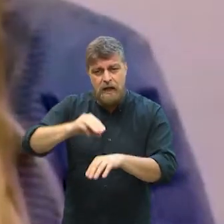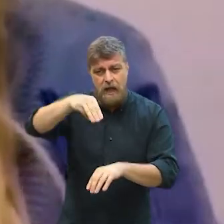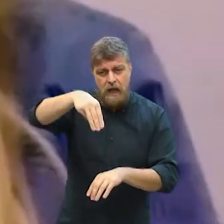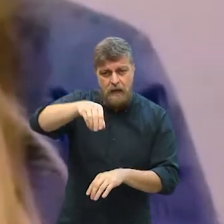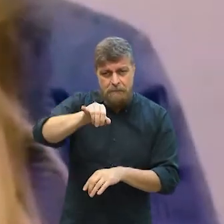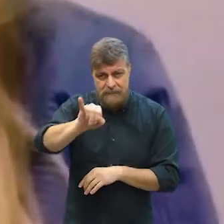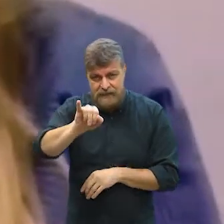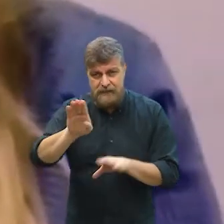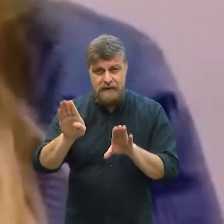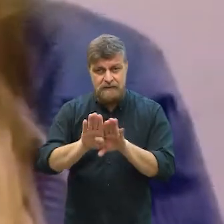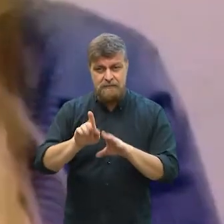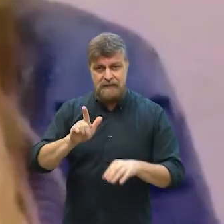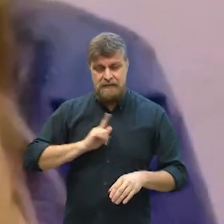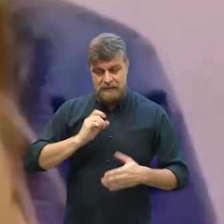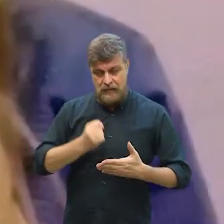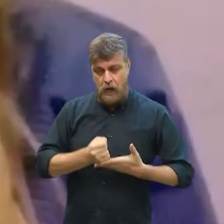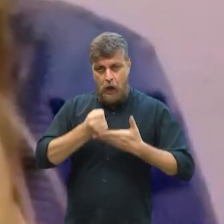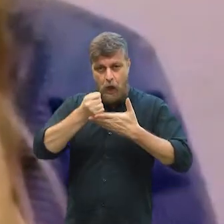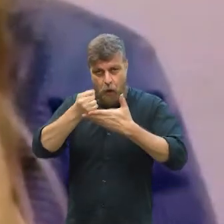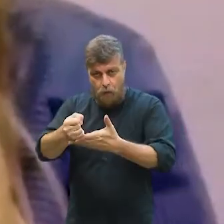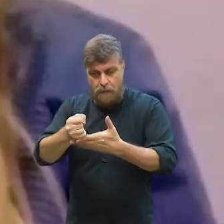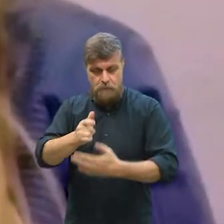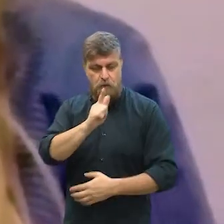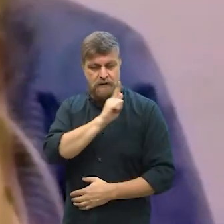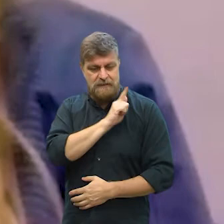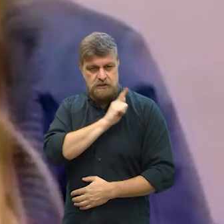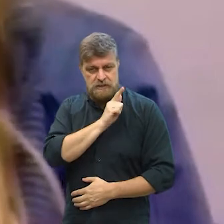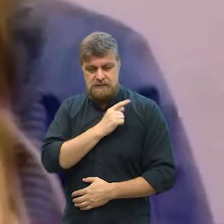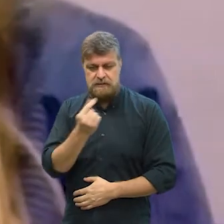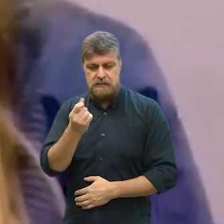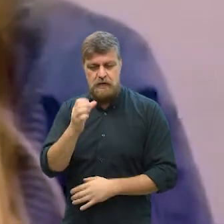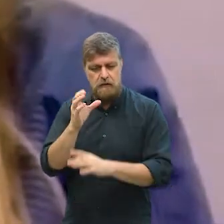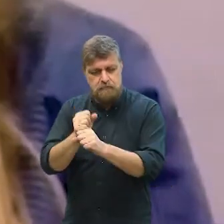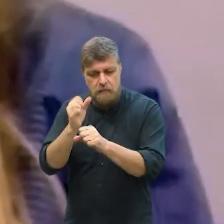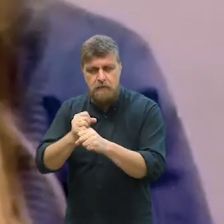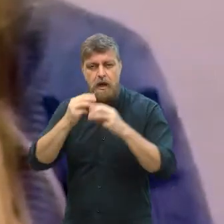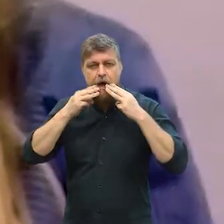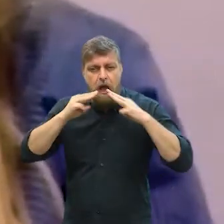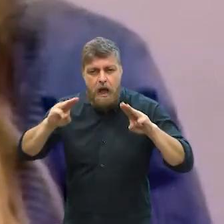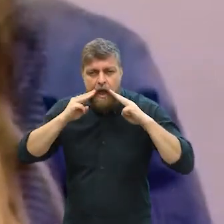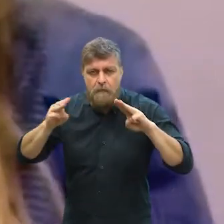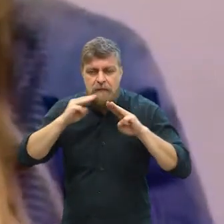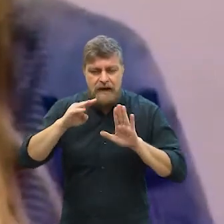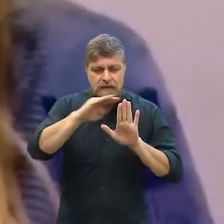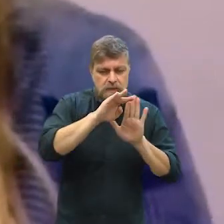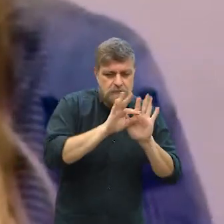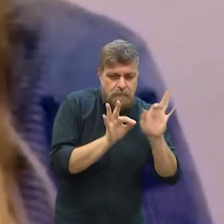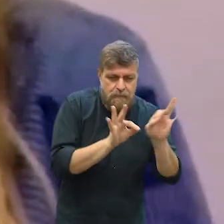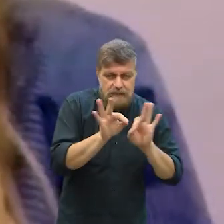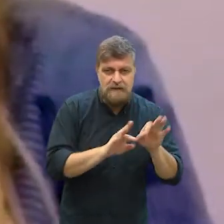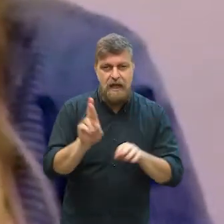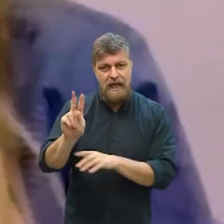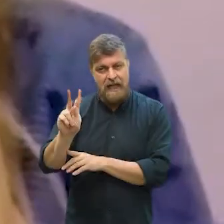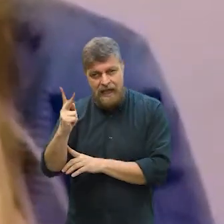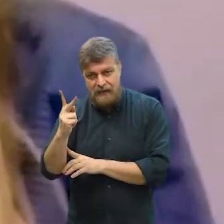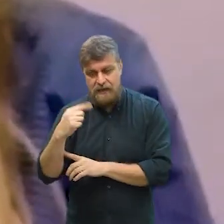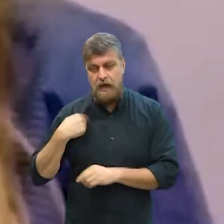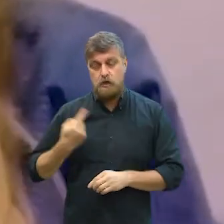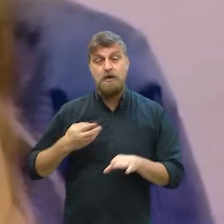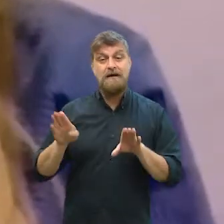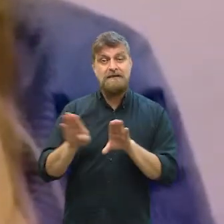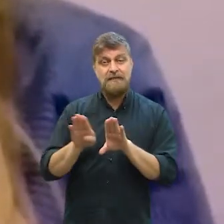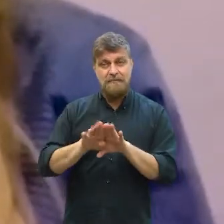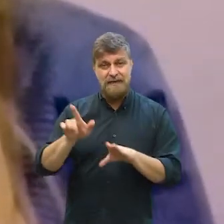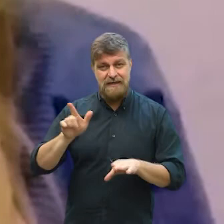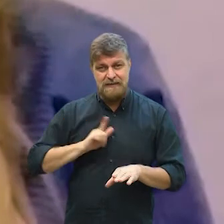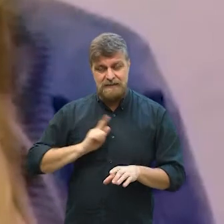ao MEI, quanto também terem um apoio na gestão empresarial de finanças, marketing, planejamento, gestão de pessoas, inovação,